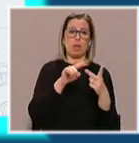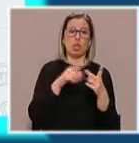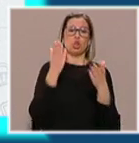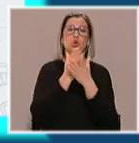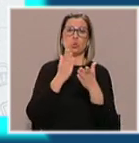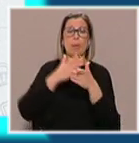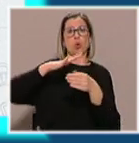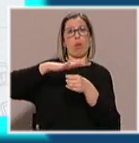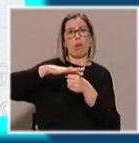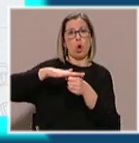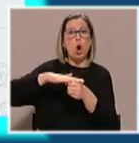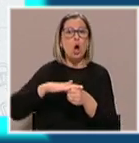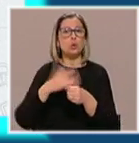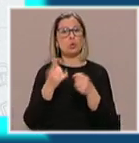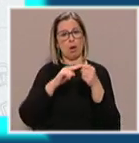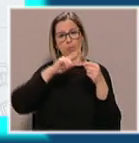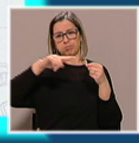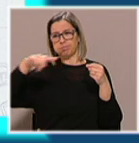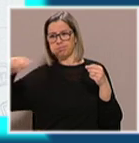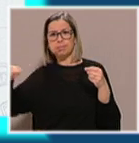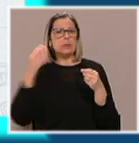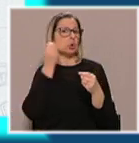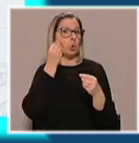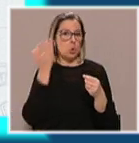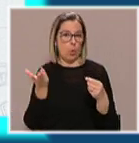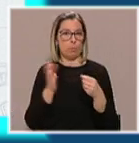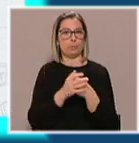se processa toda a transmissão do impulso nervoso.